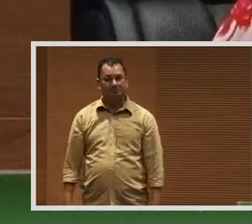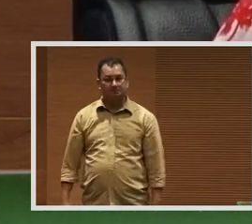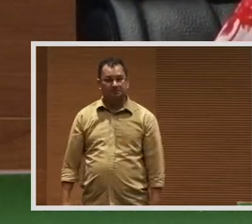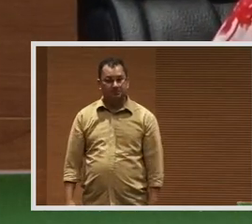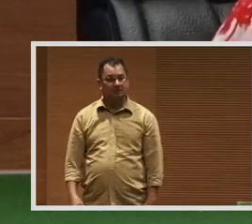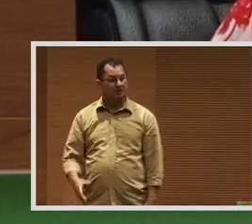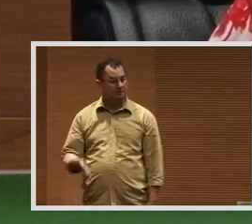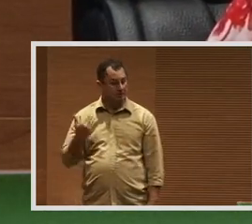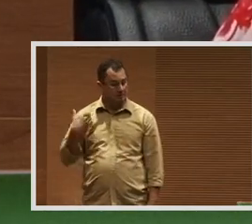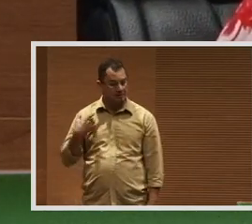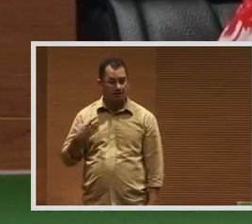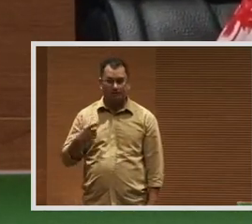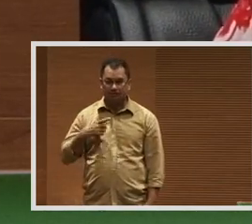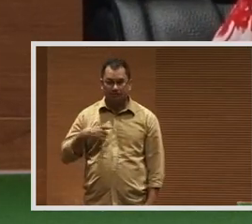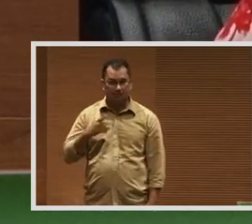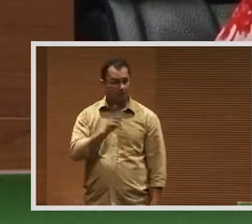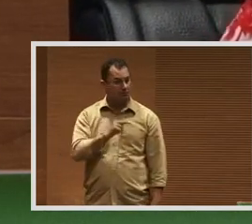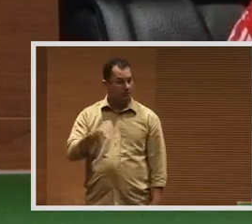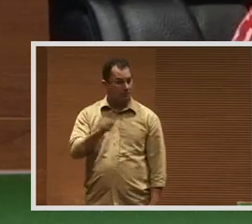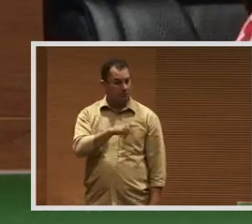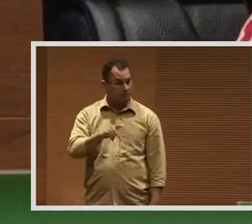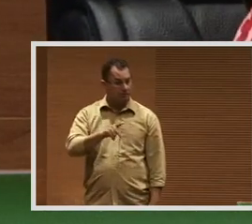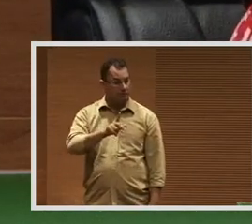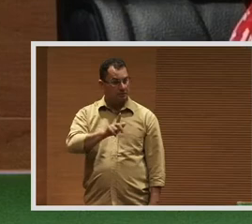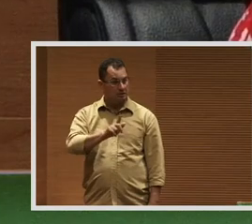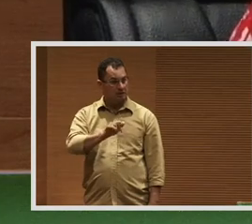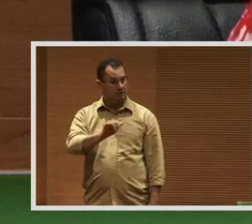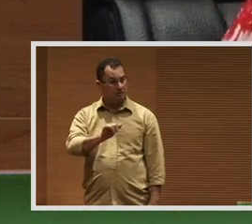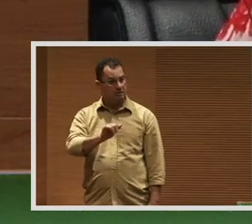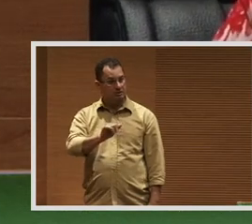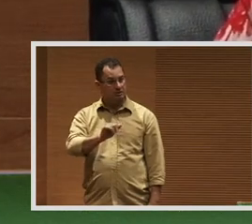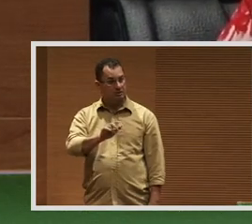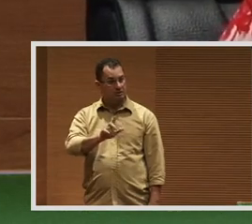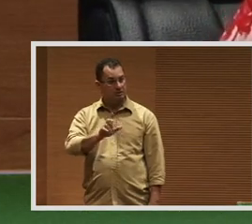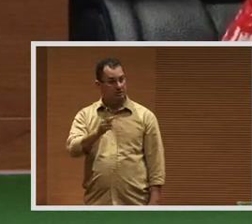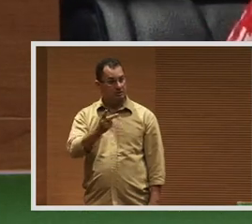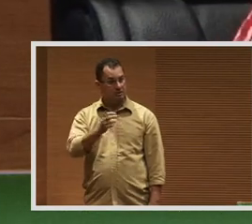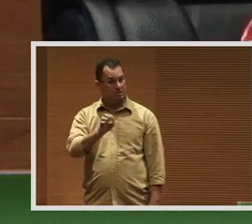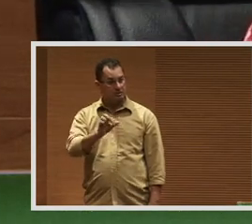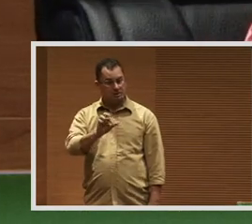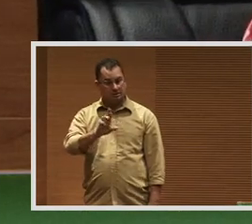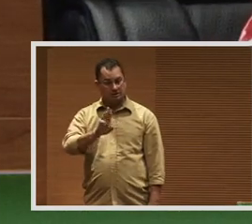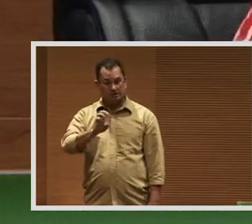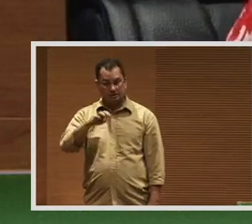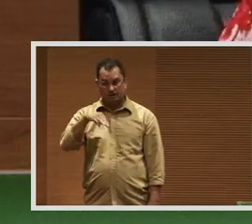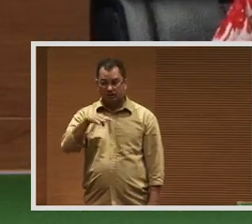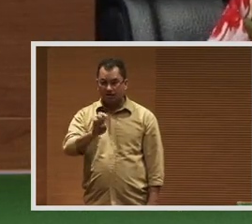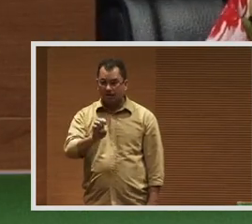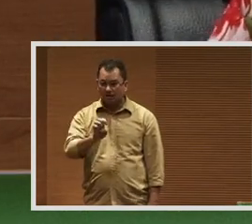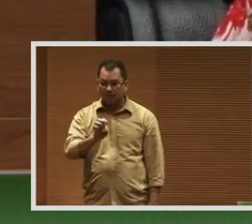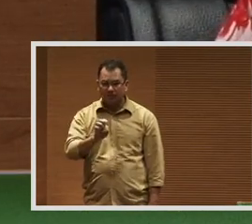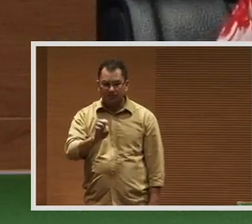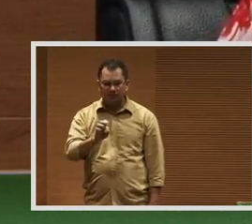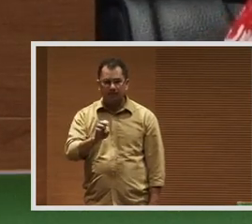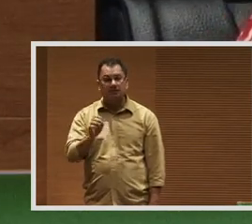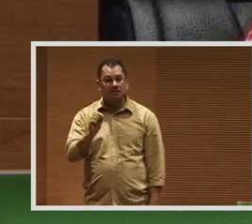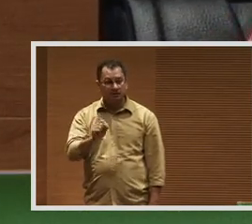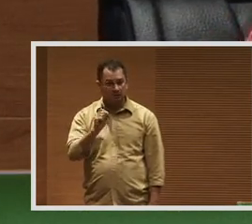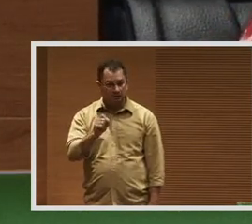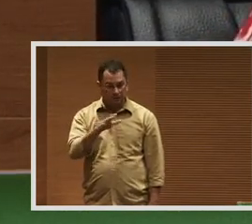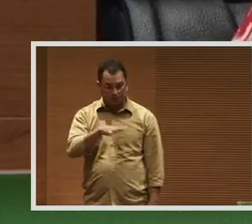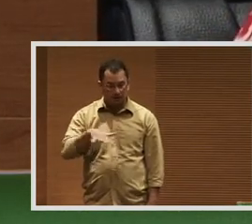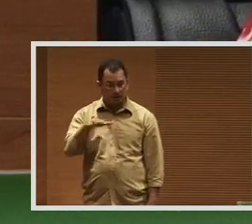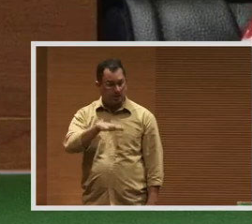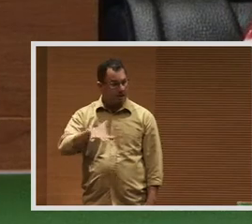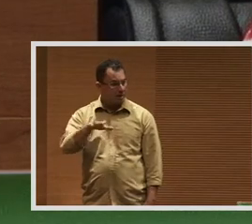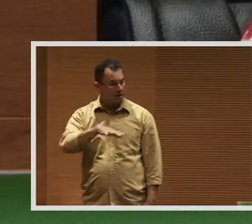Eu tive um professor na medicina preventiva, o professor Guilherme, né, que ele dizia que o fato de ter departamento de medicina preventiva